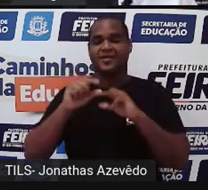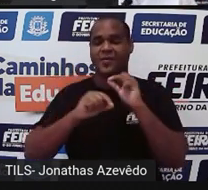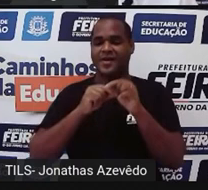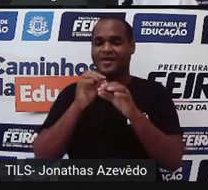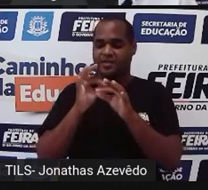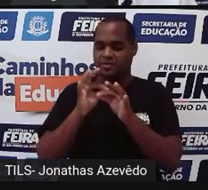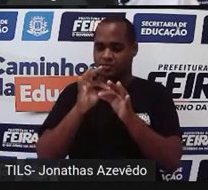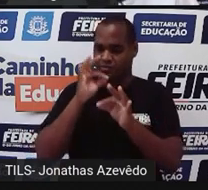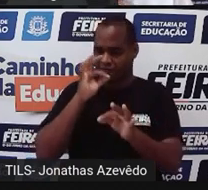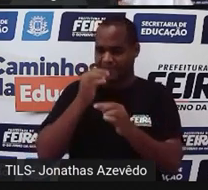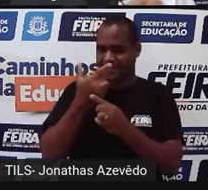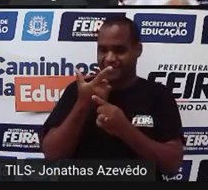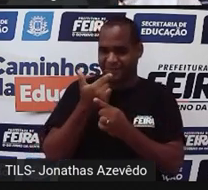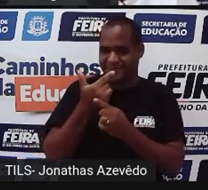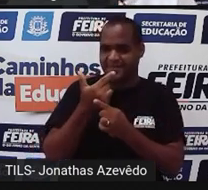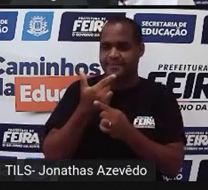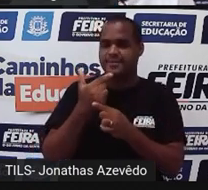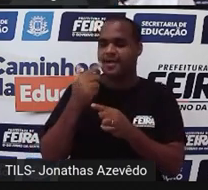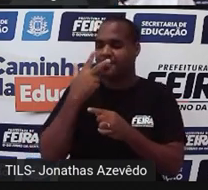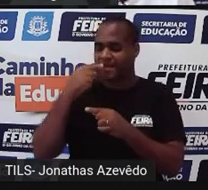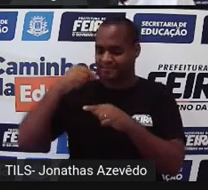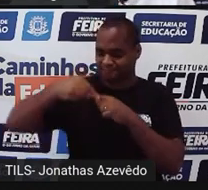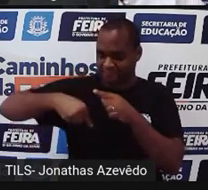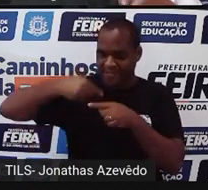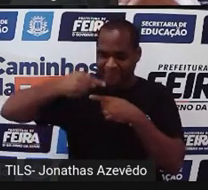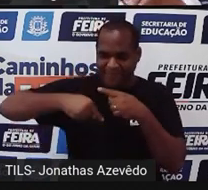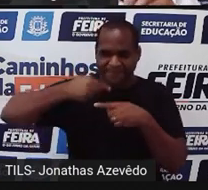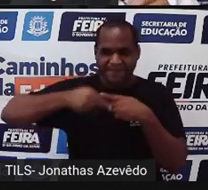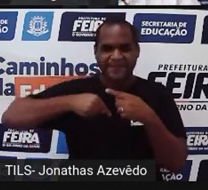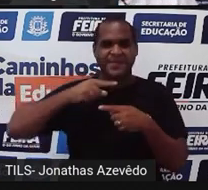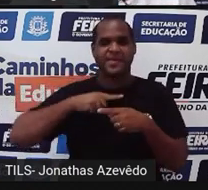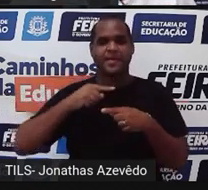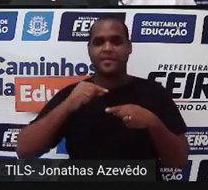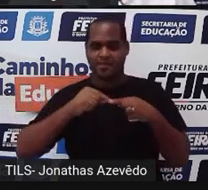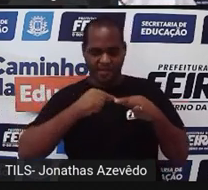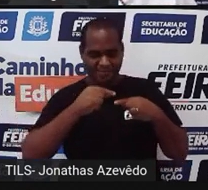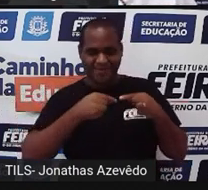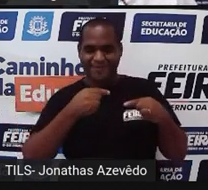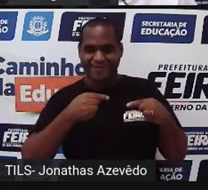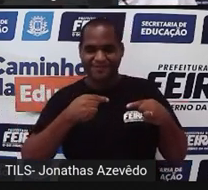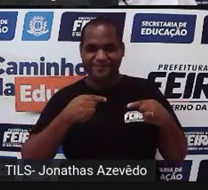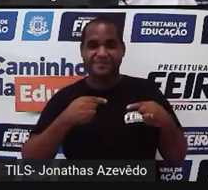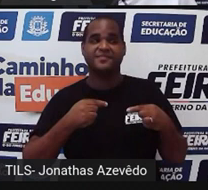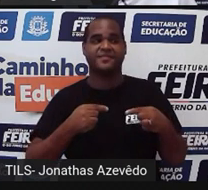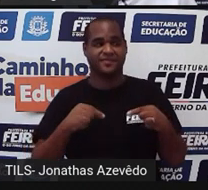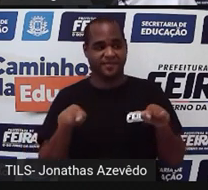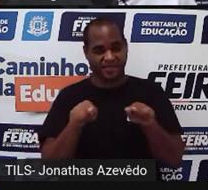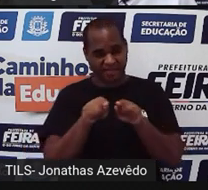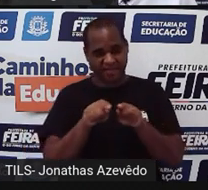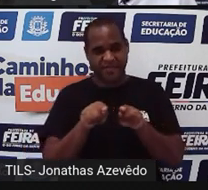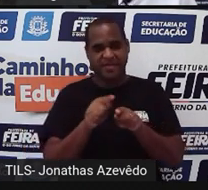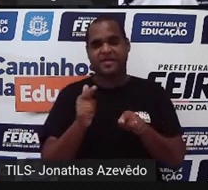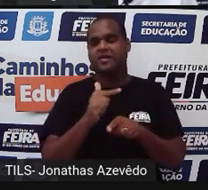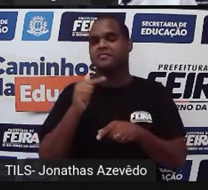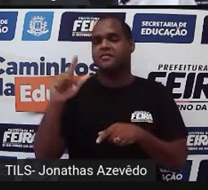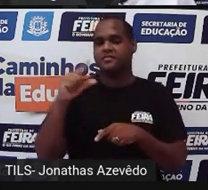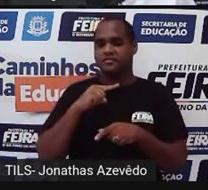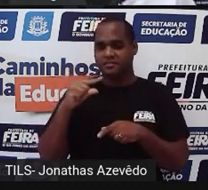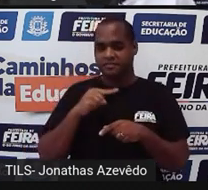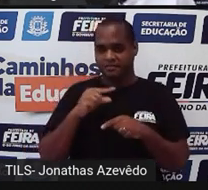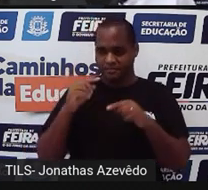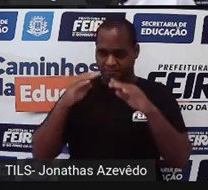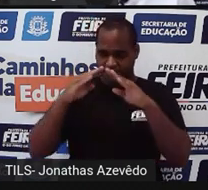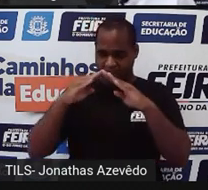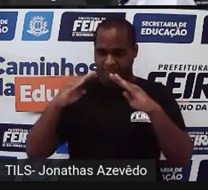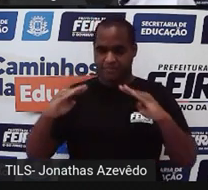12 canudos amarrados com barbantes, né, as pontinhas, e tem uma pirâmide